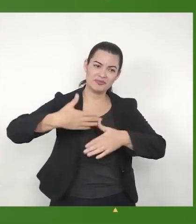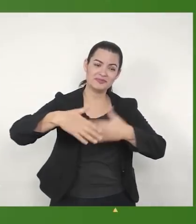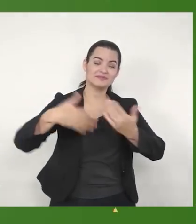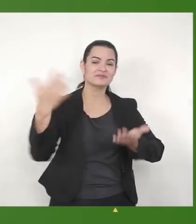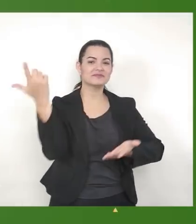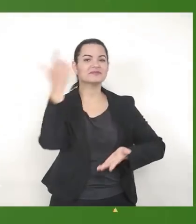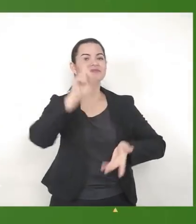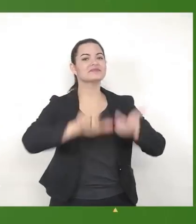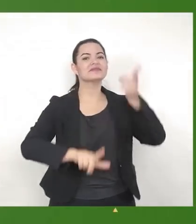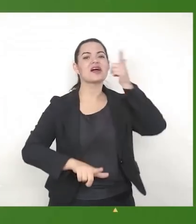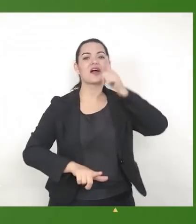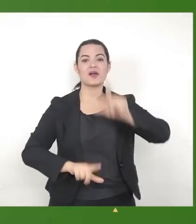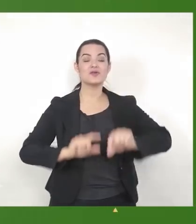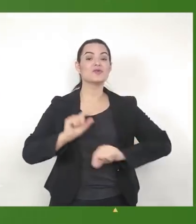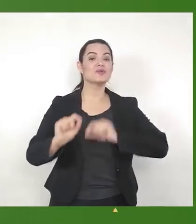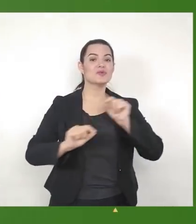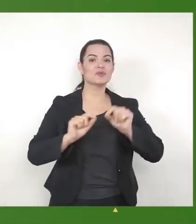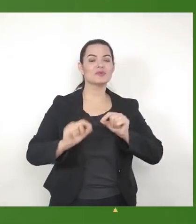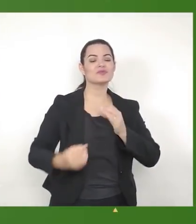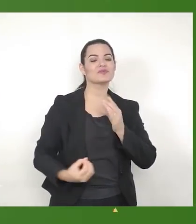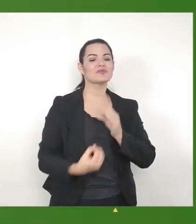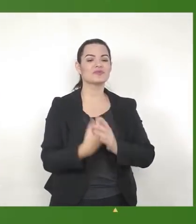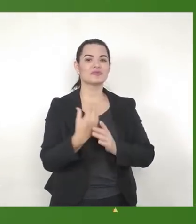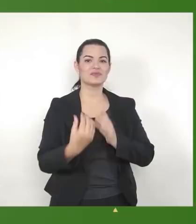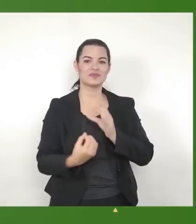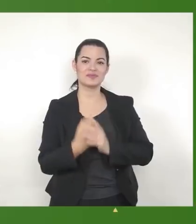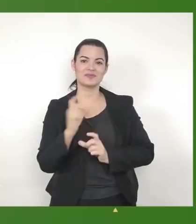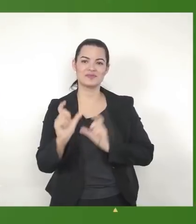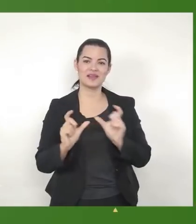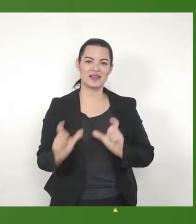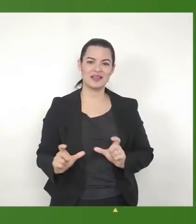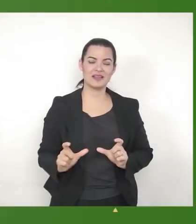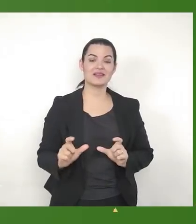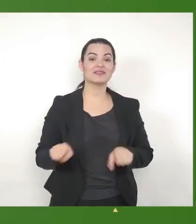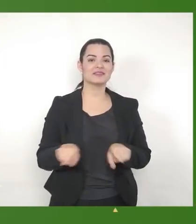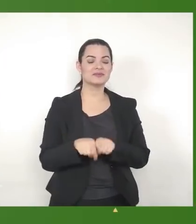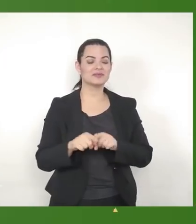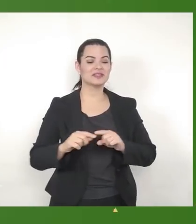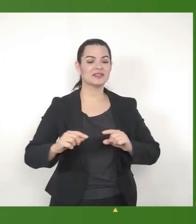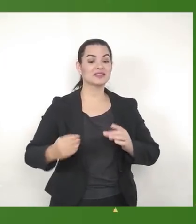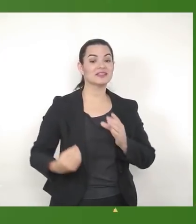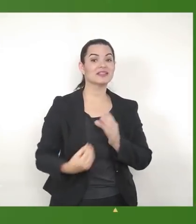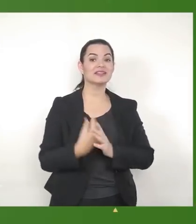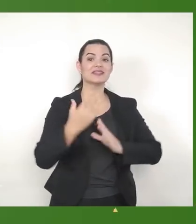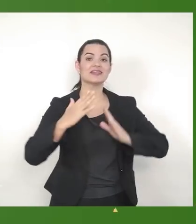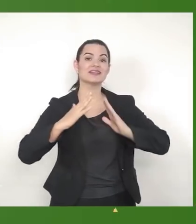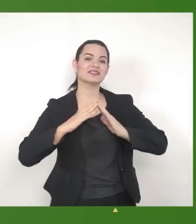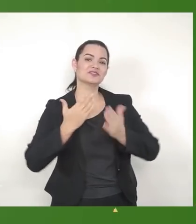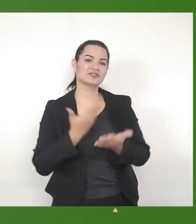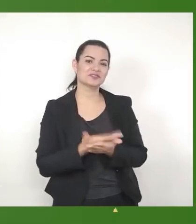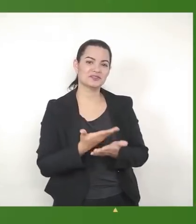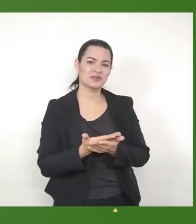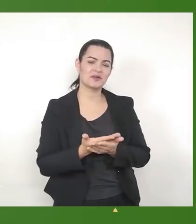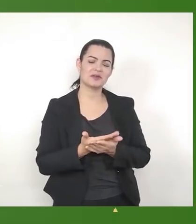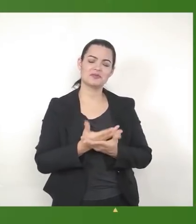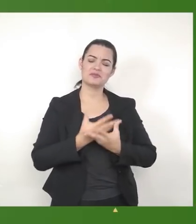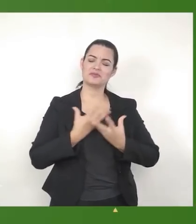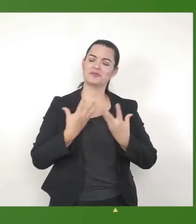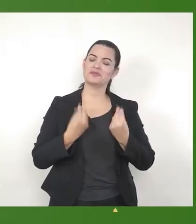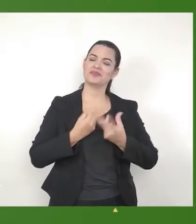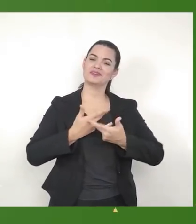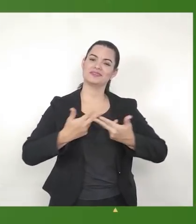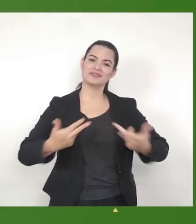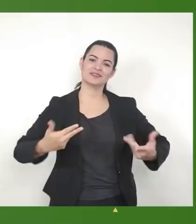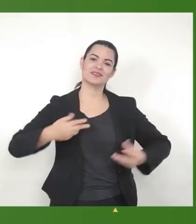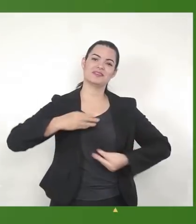a partir disso é que eles criaram as primeiras escolas. Então olha quanta coisa nós temos envolvidas